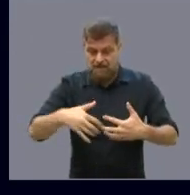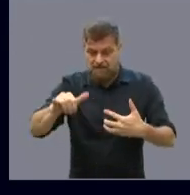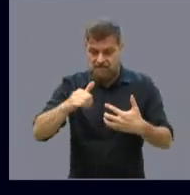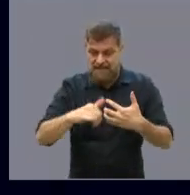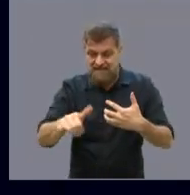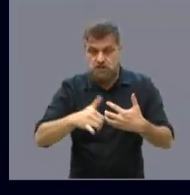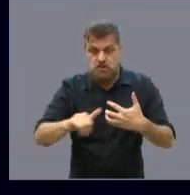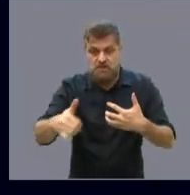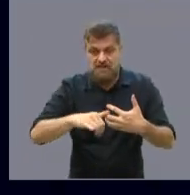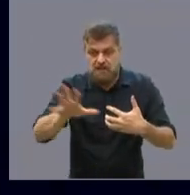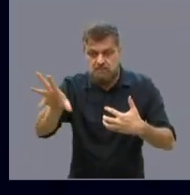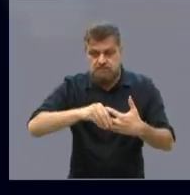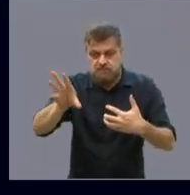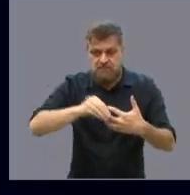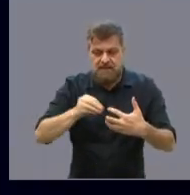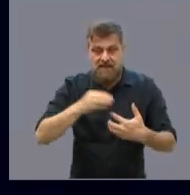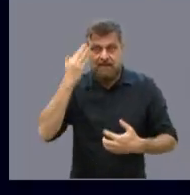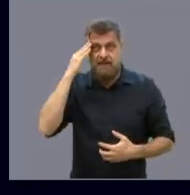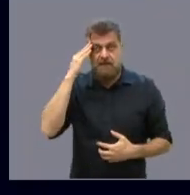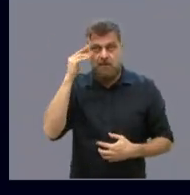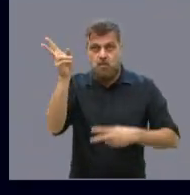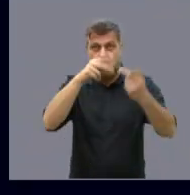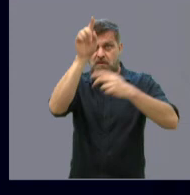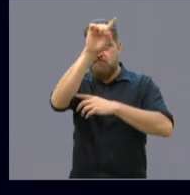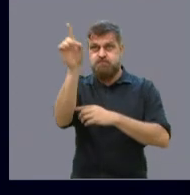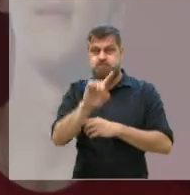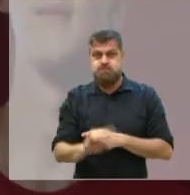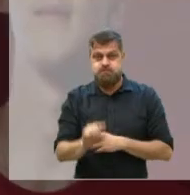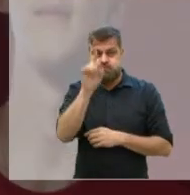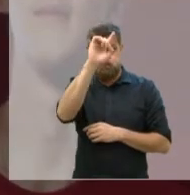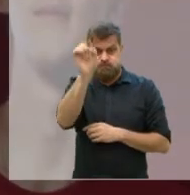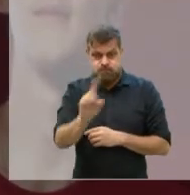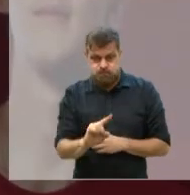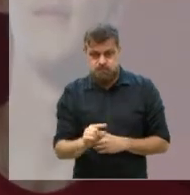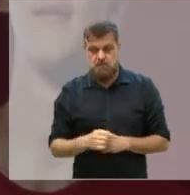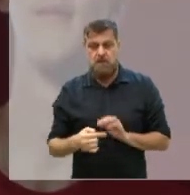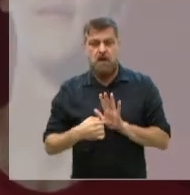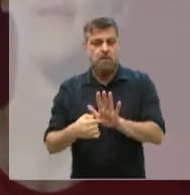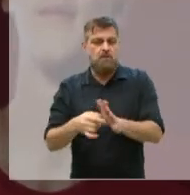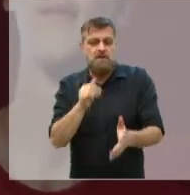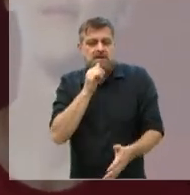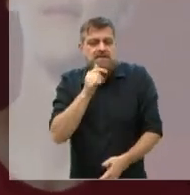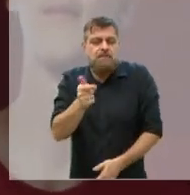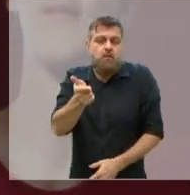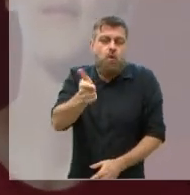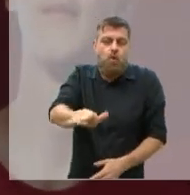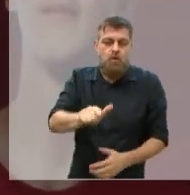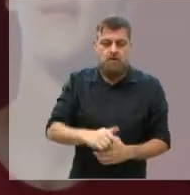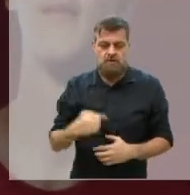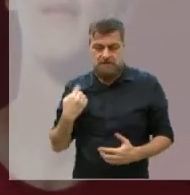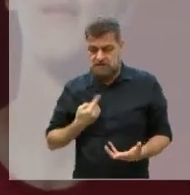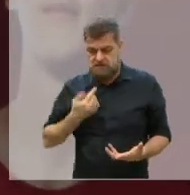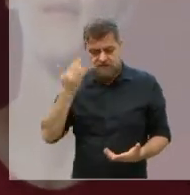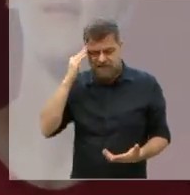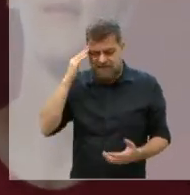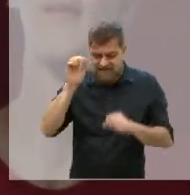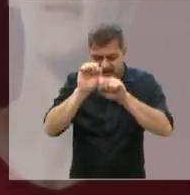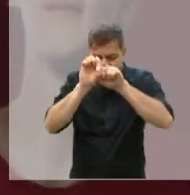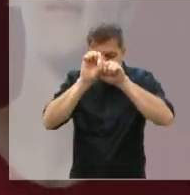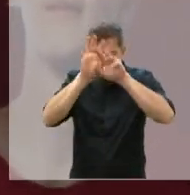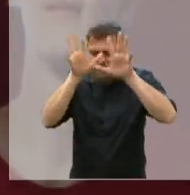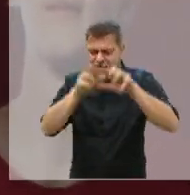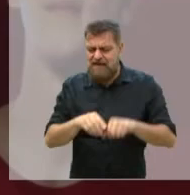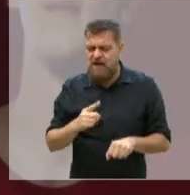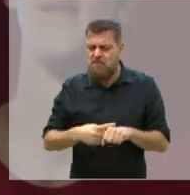e até entender como é que um raio funciona. É isso que eu ia perguntar. O senhor falou do pente, tem outros exemplos que ajudam a gente a entender